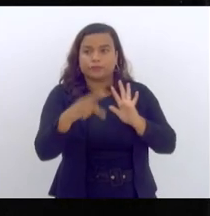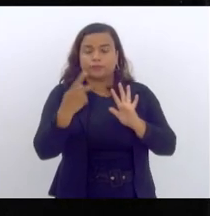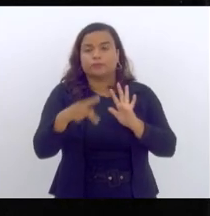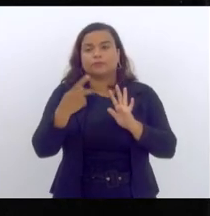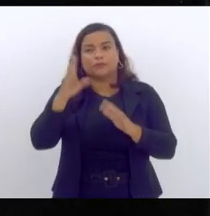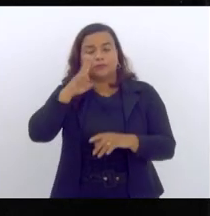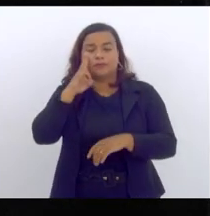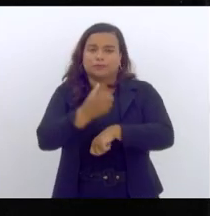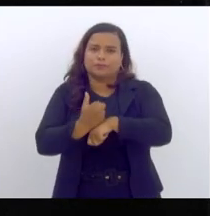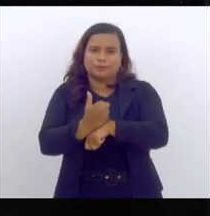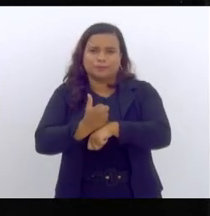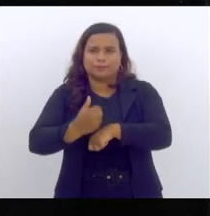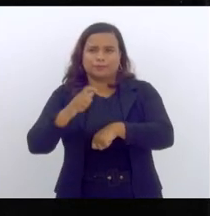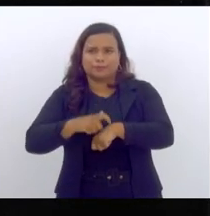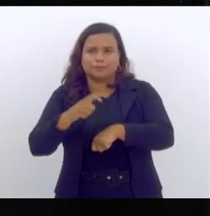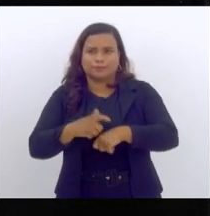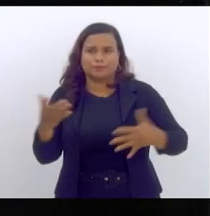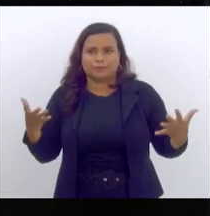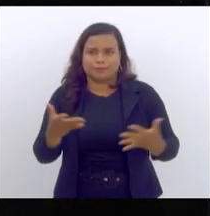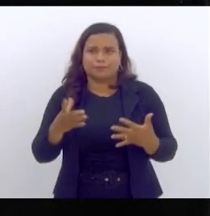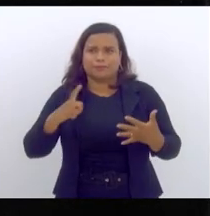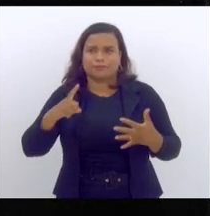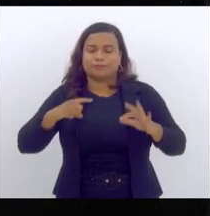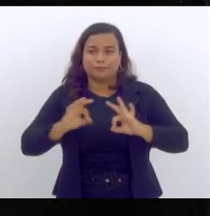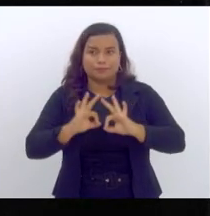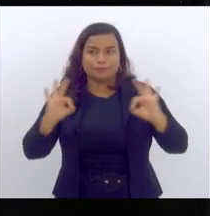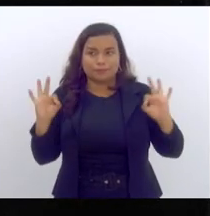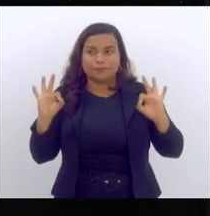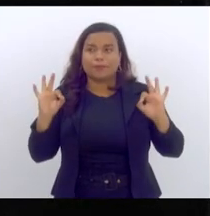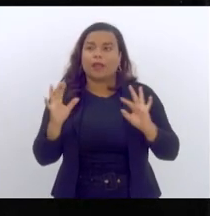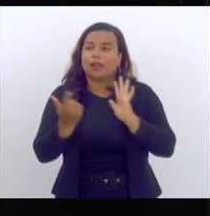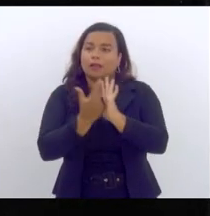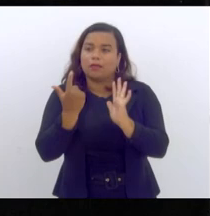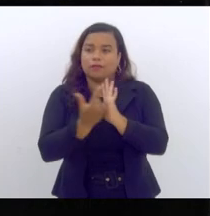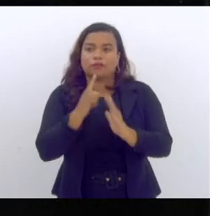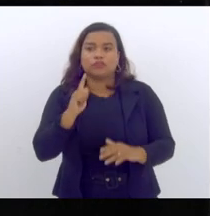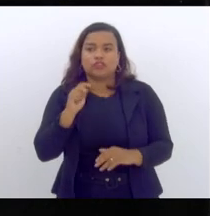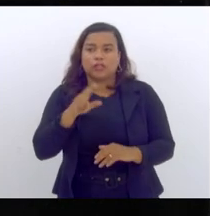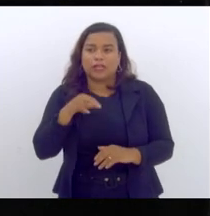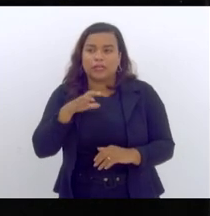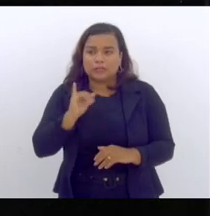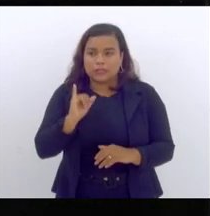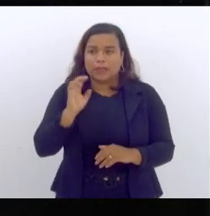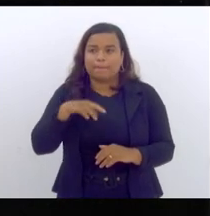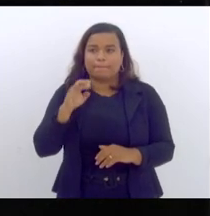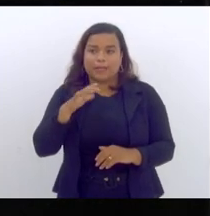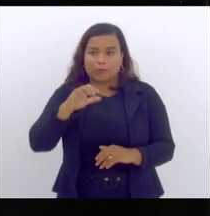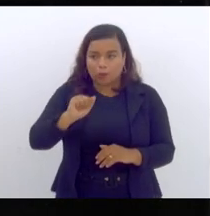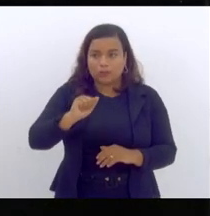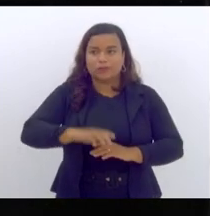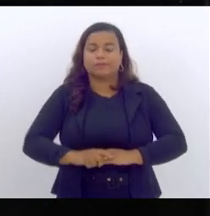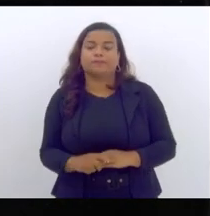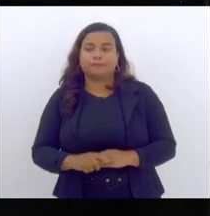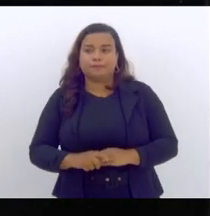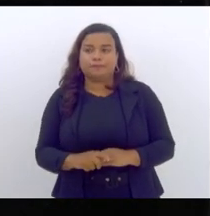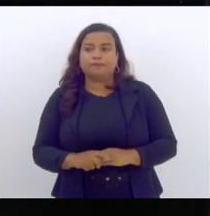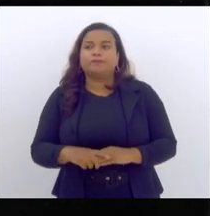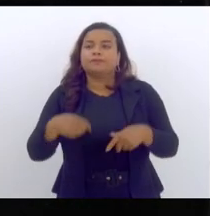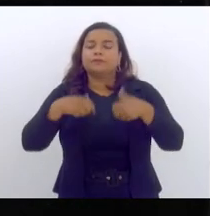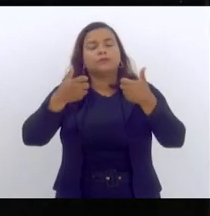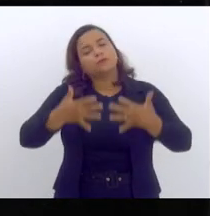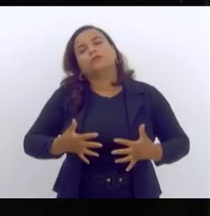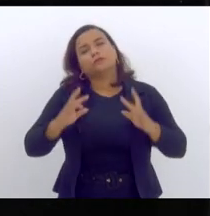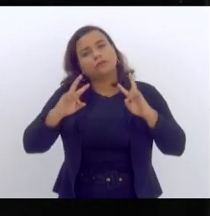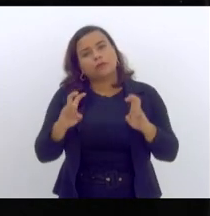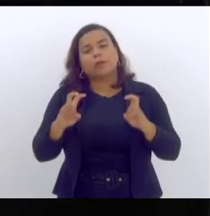está no momento sendo coroado com o livro Genesis Mendonça do Dozinho sua longa estrada que trata